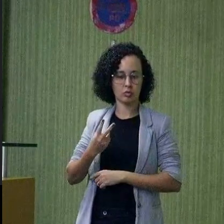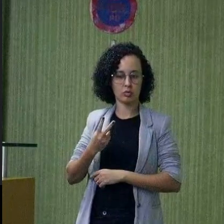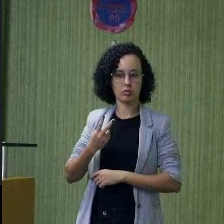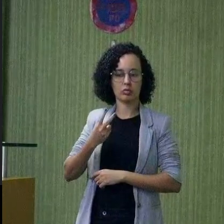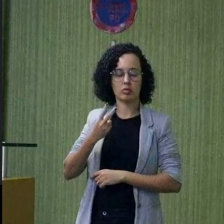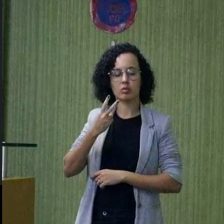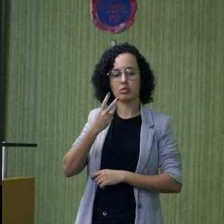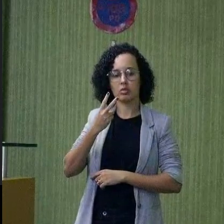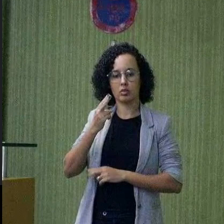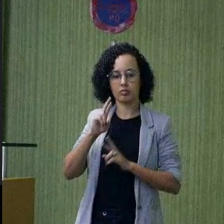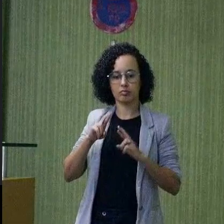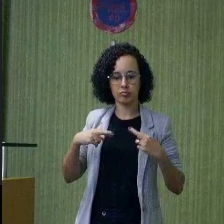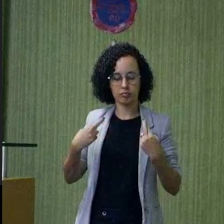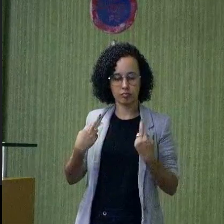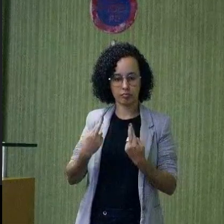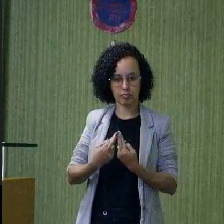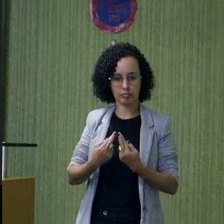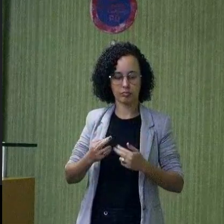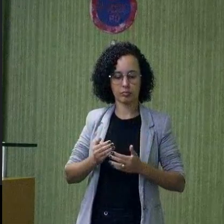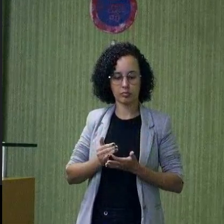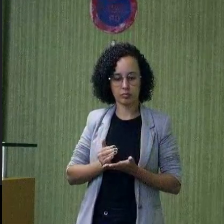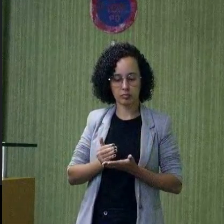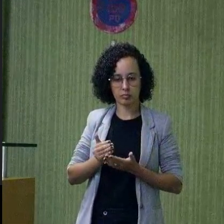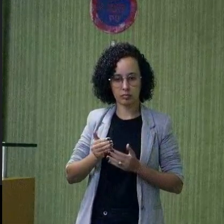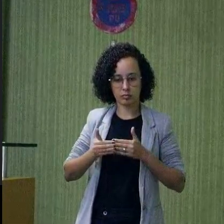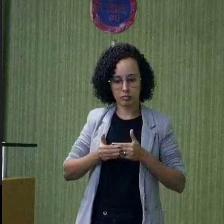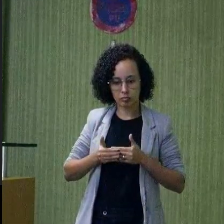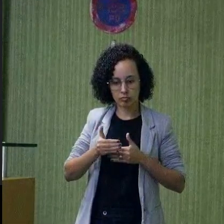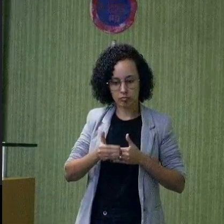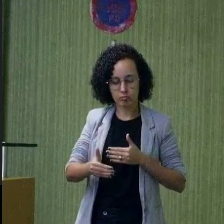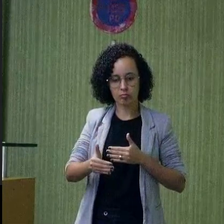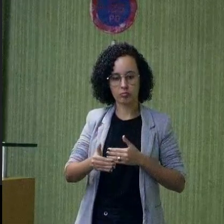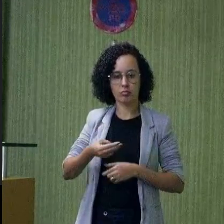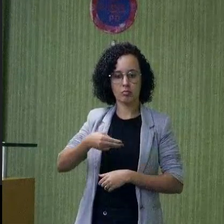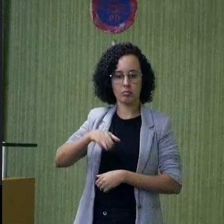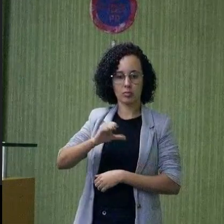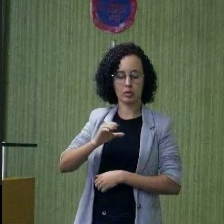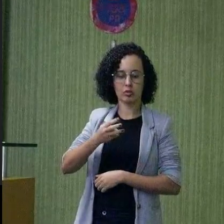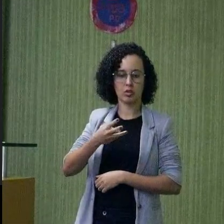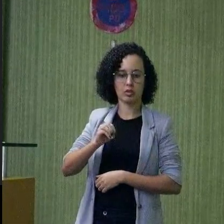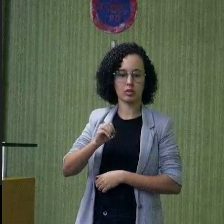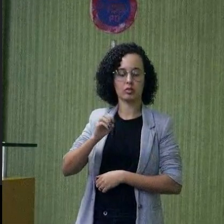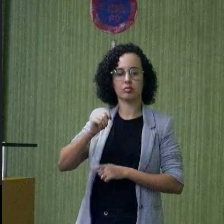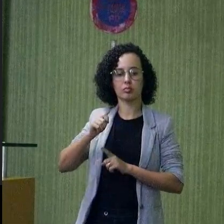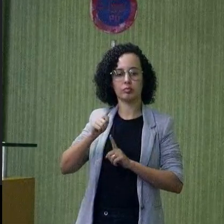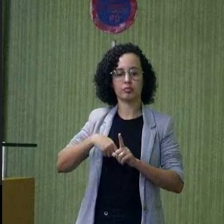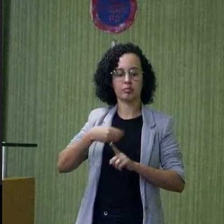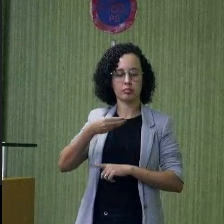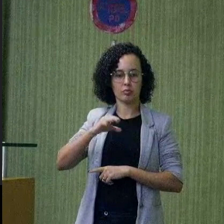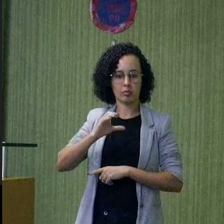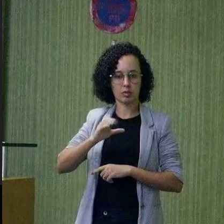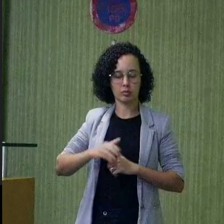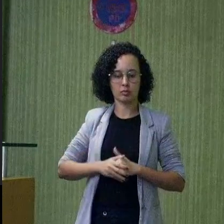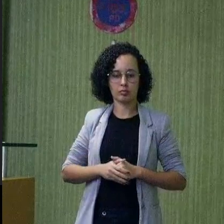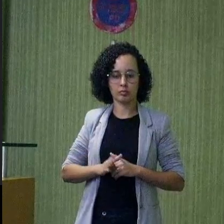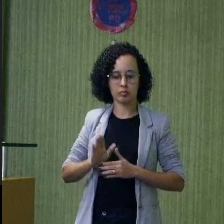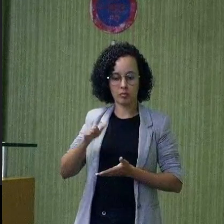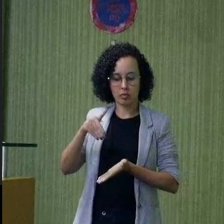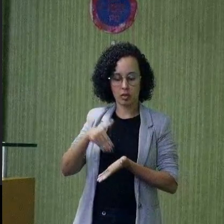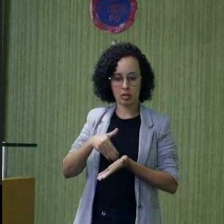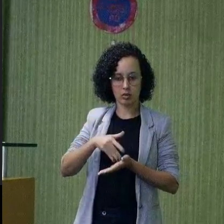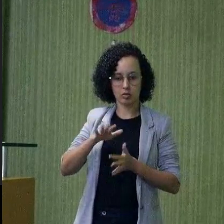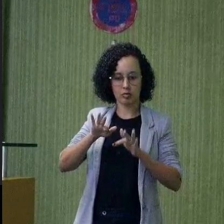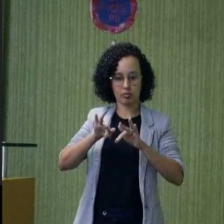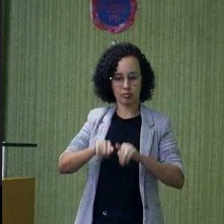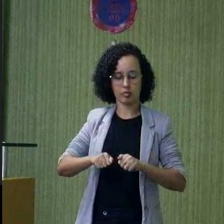instituído em portaria em junho ele iniciou de fato suas reuniões em março né dia 30 de Março eh foi até o final de novembro